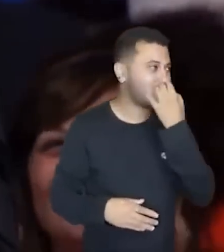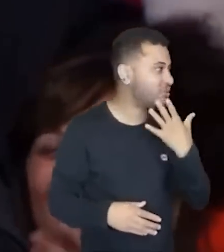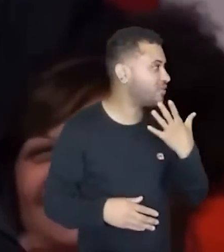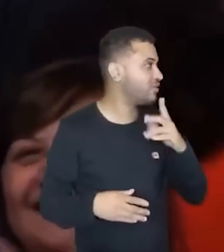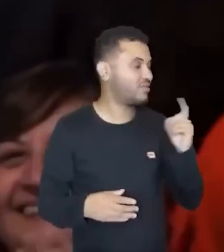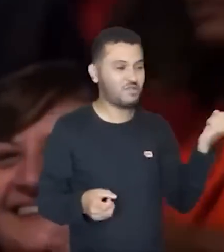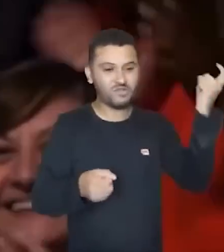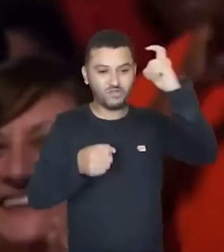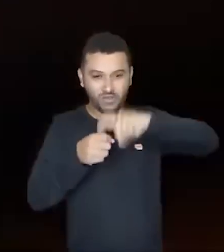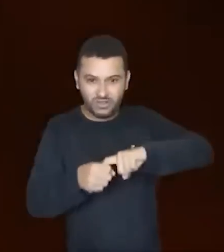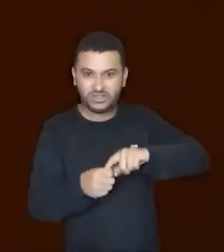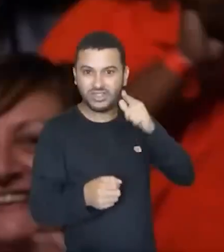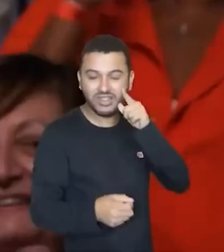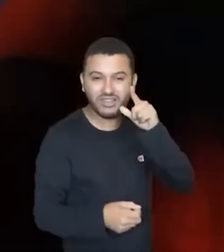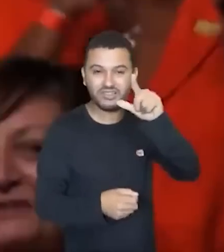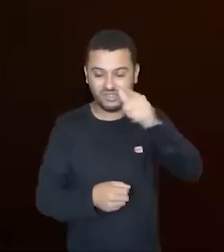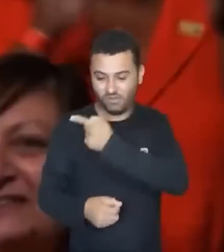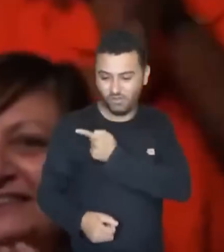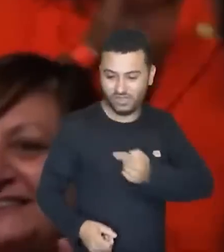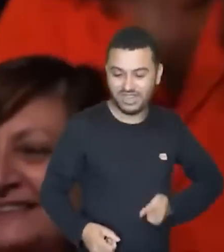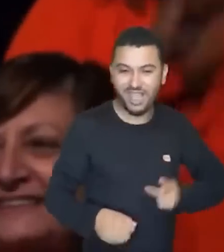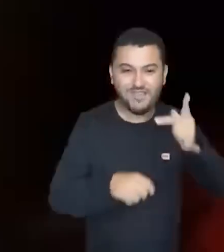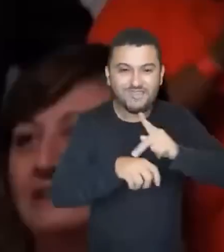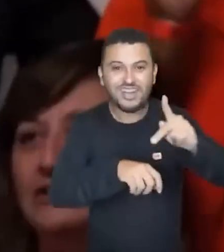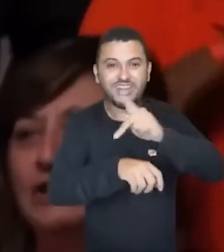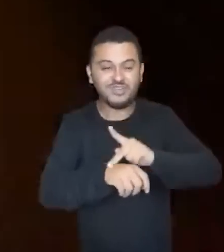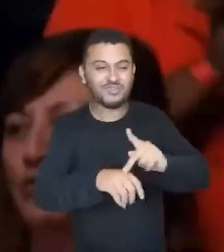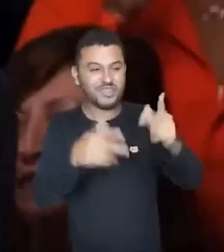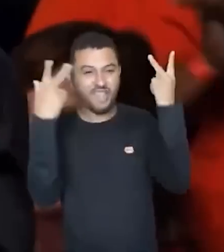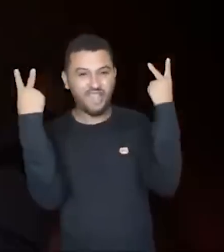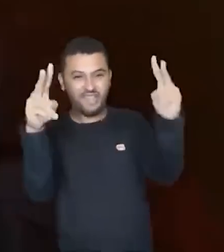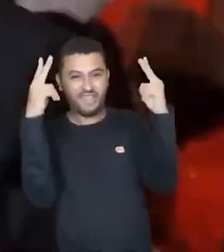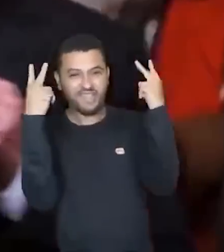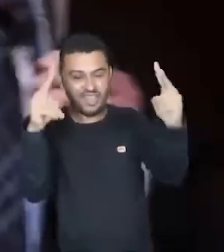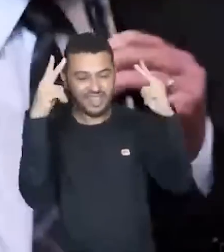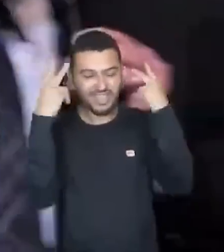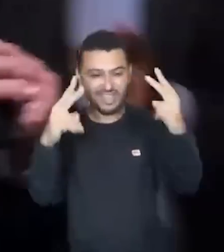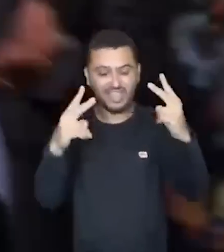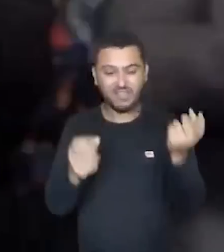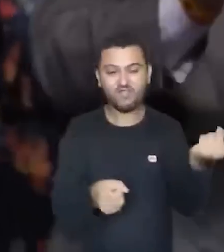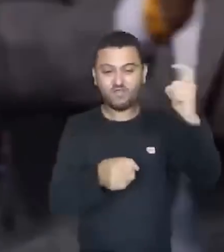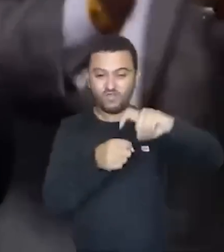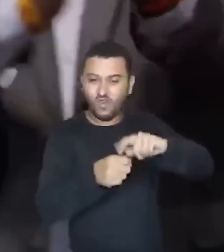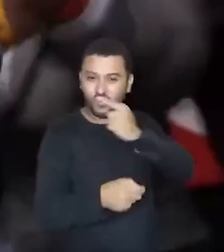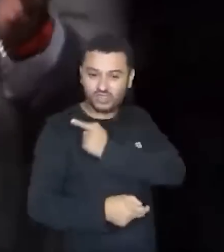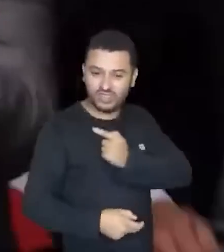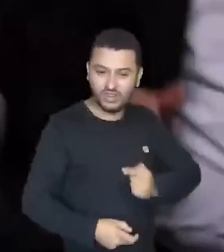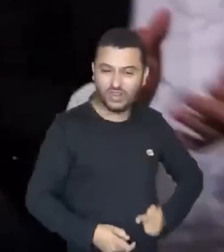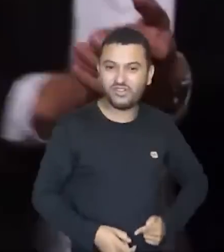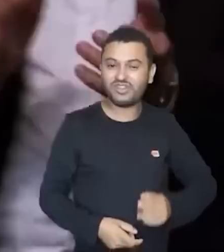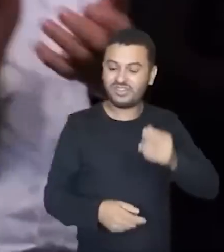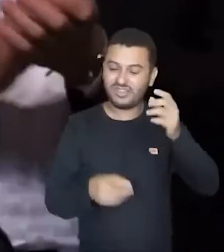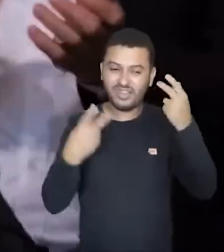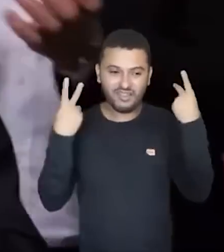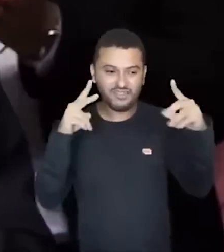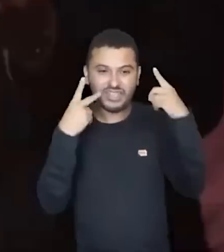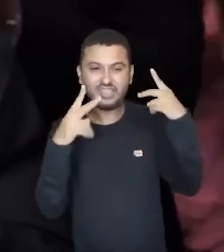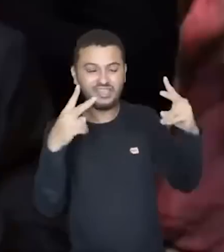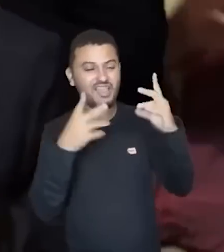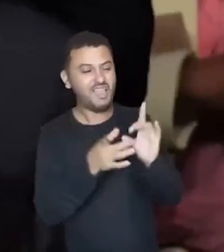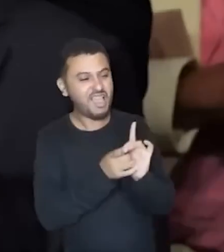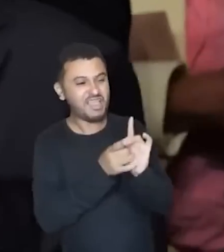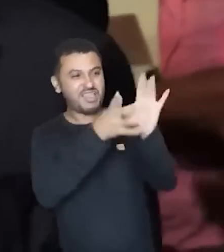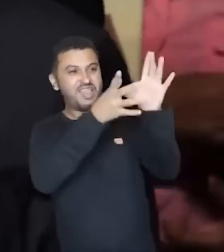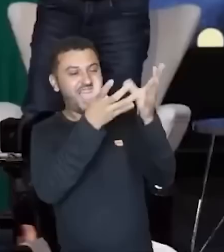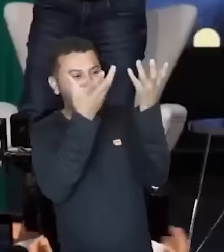para governar esse país e nós voltamos para governá-lo com democracia, com respeito aos